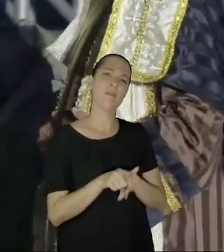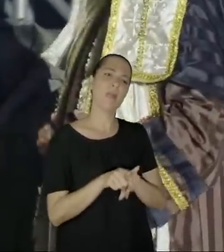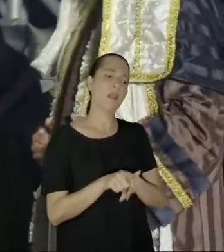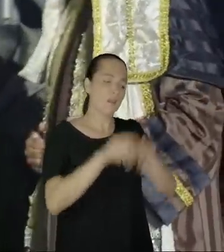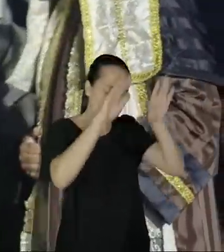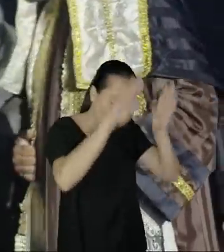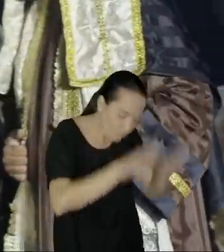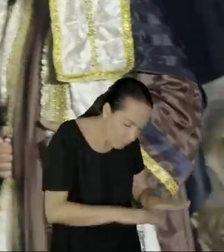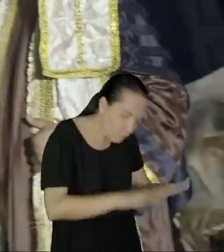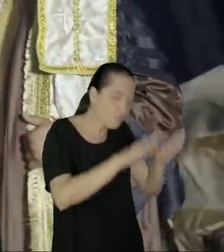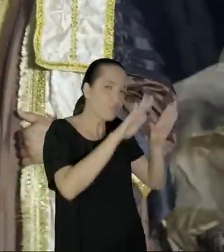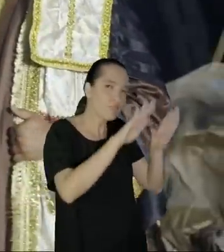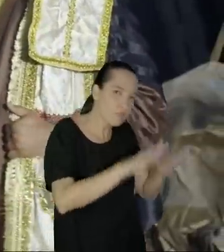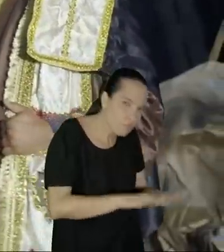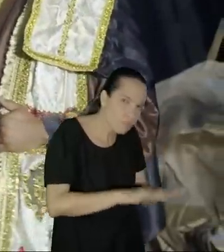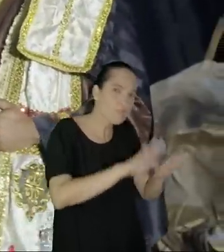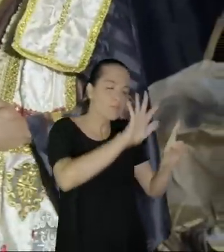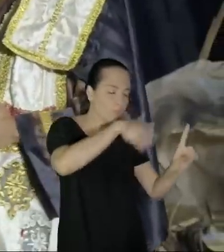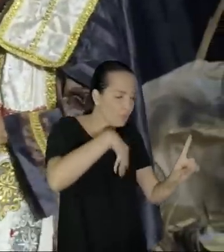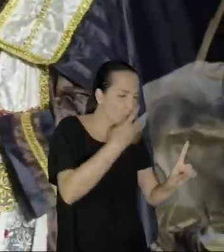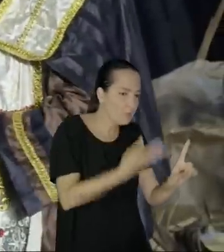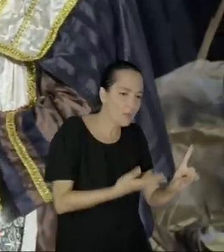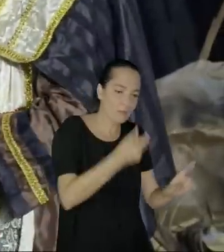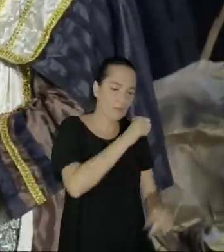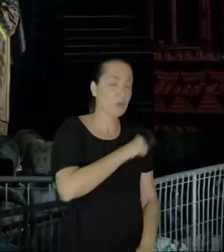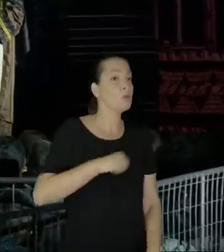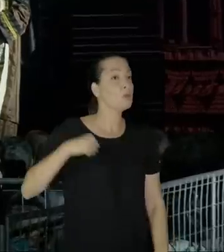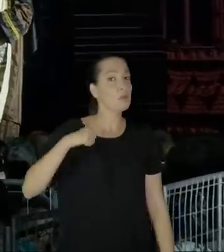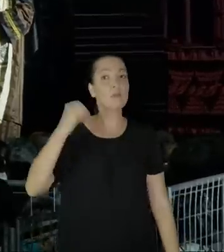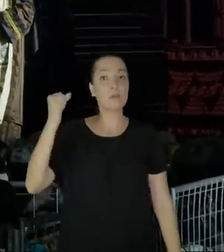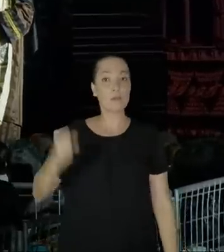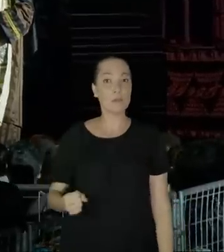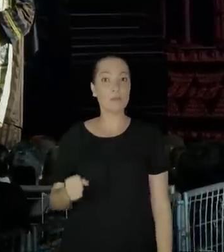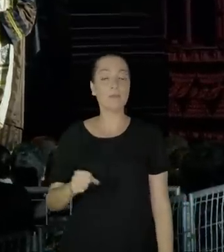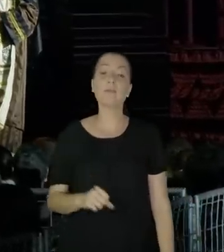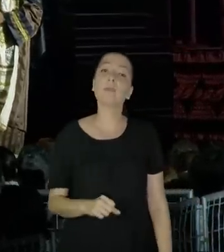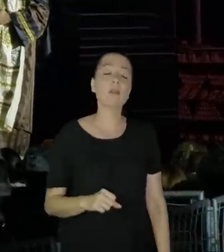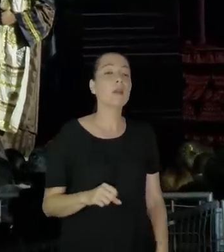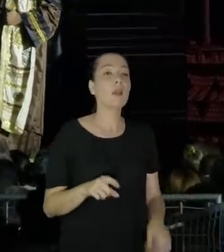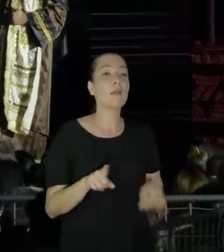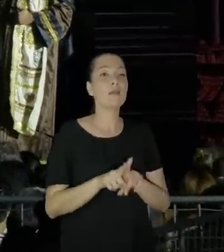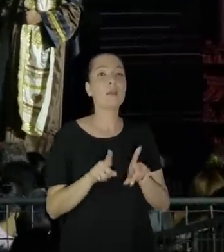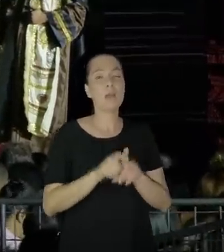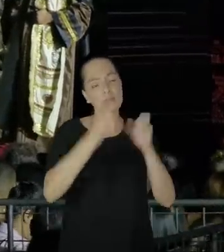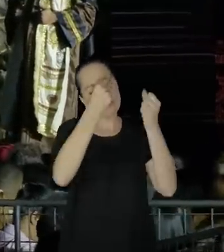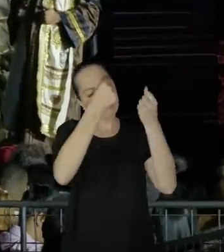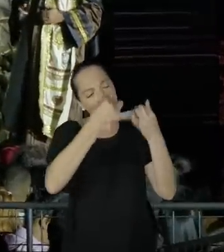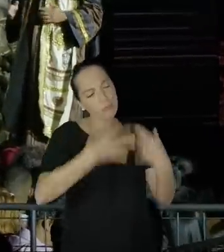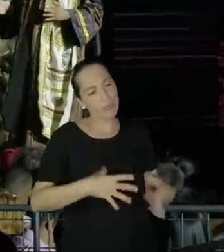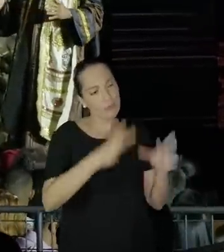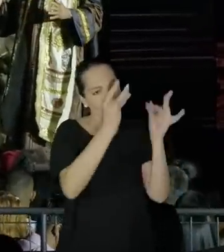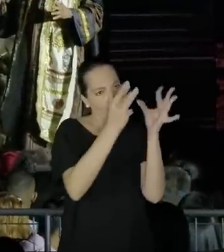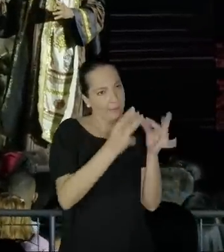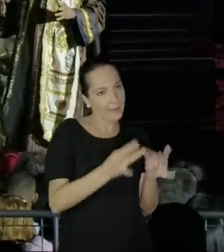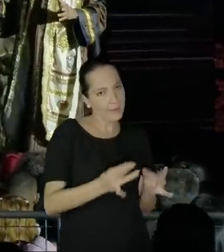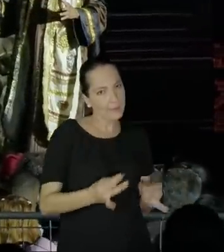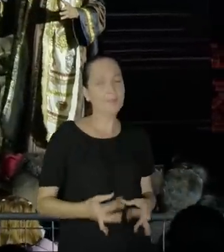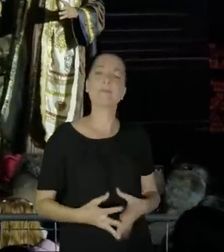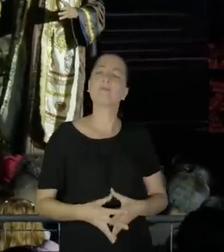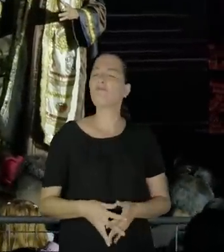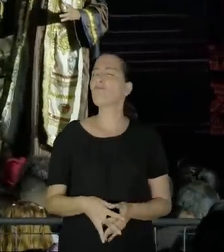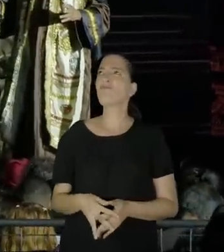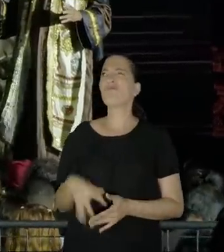prostrar-se diante do sumo sacerdote Caifás e explicar tudo. Não acho prudente